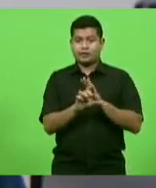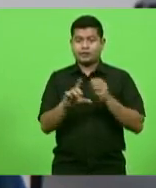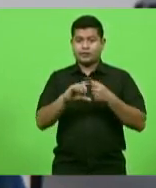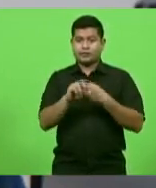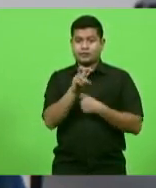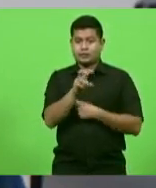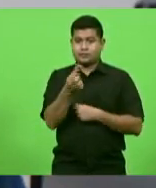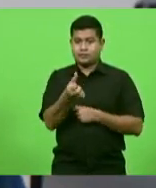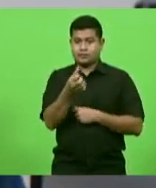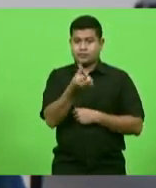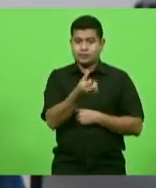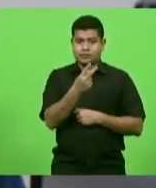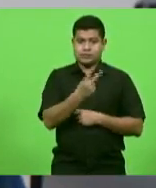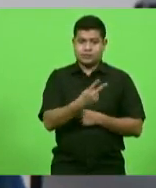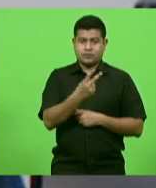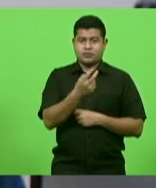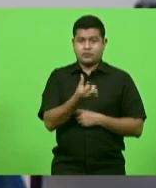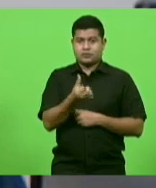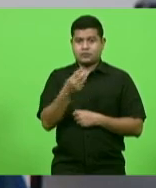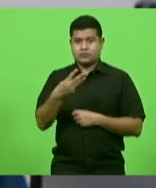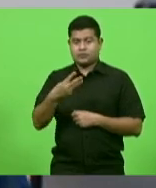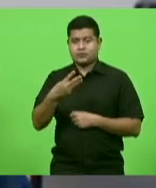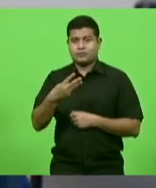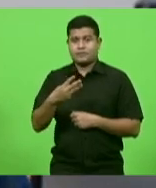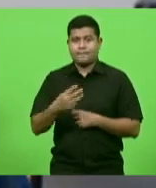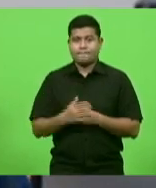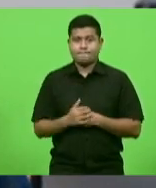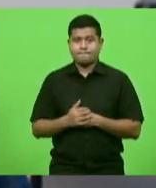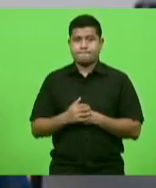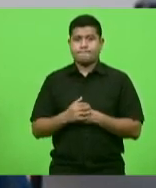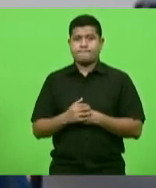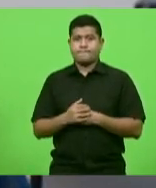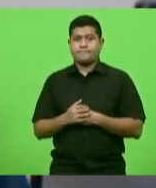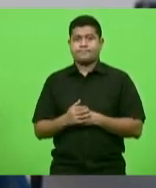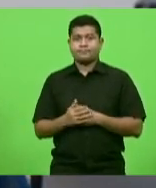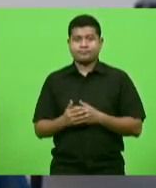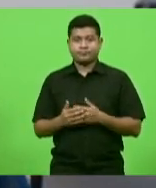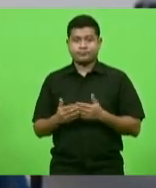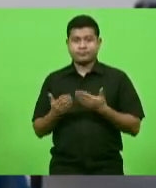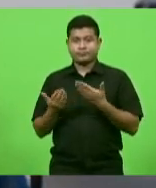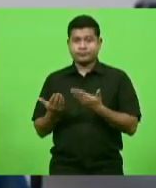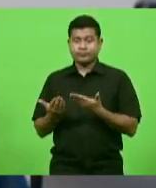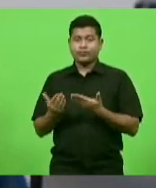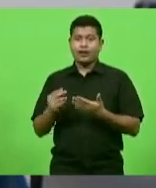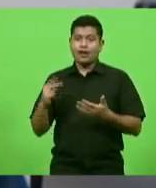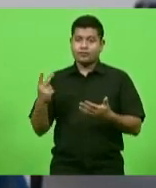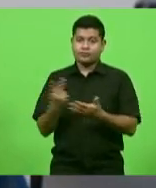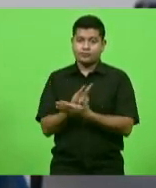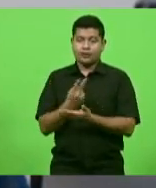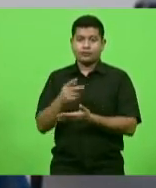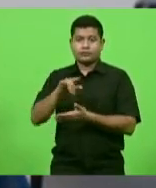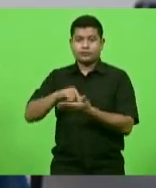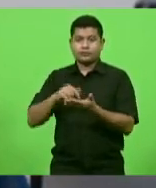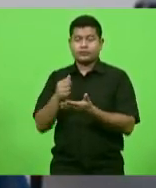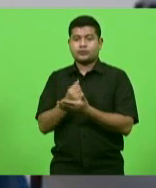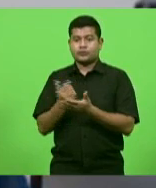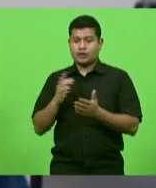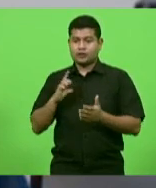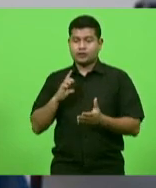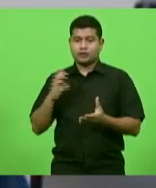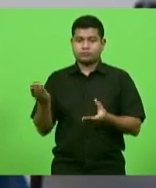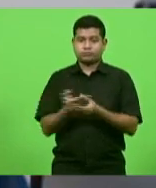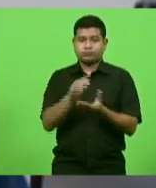seus arquivos 56 62 63 e o texto para mim se a malfadada contratação construção